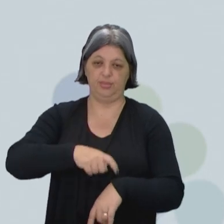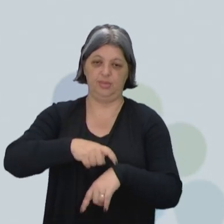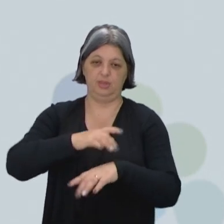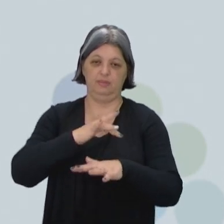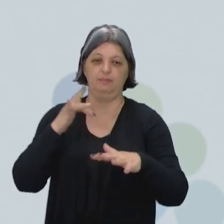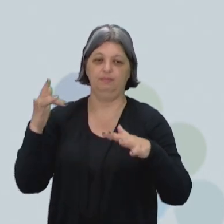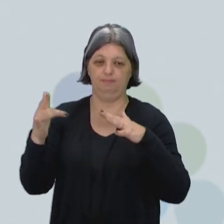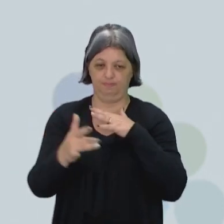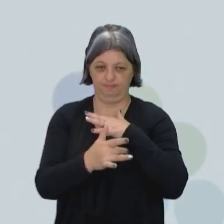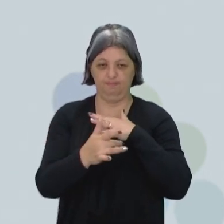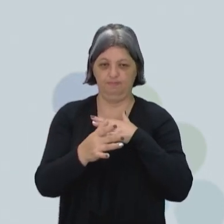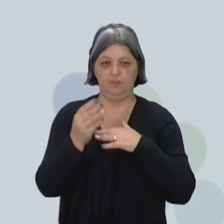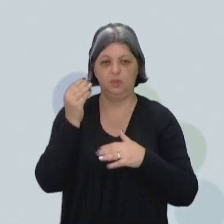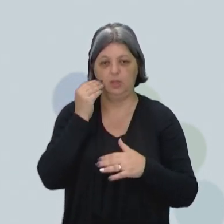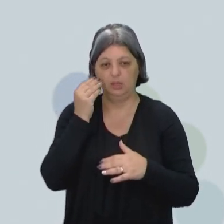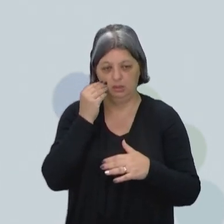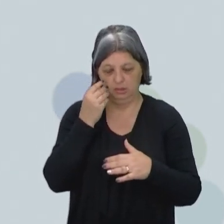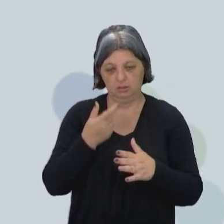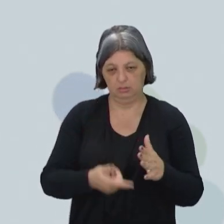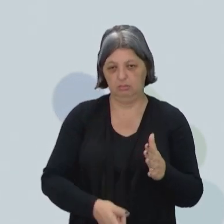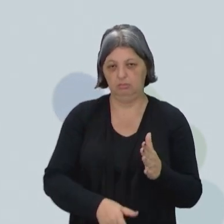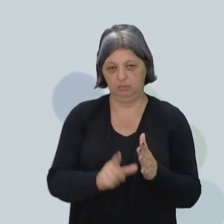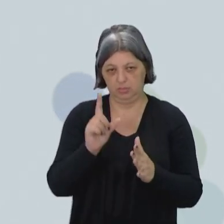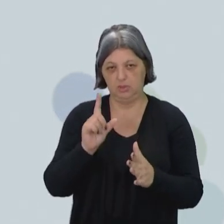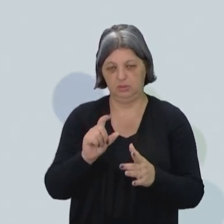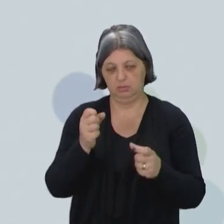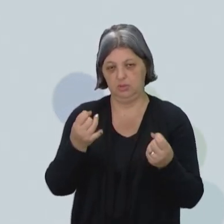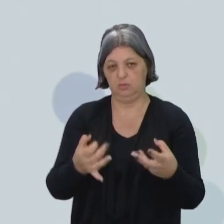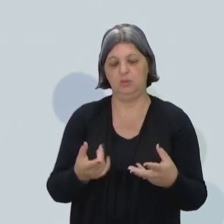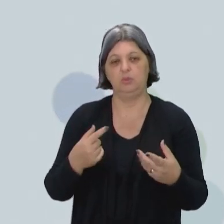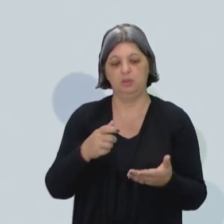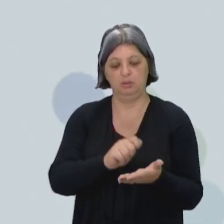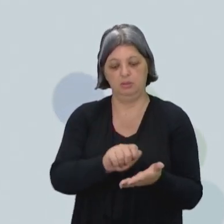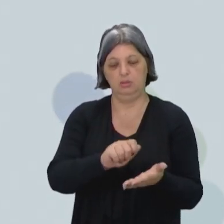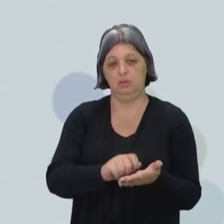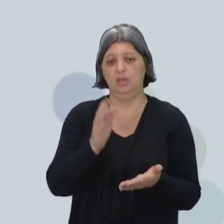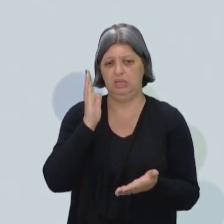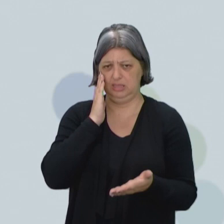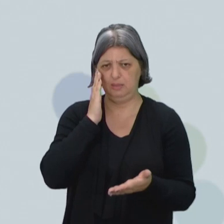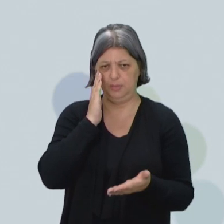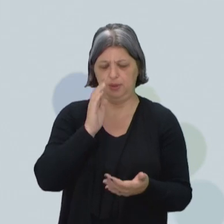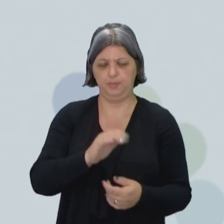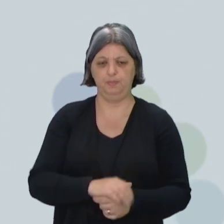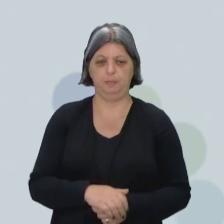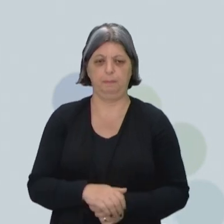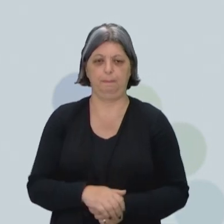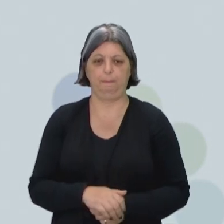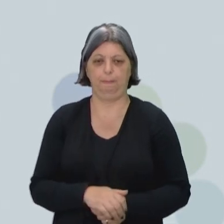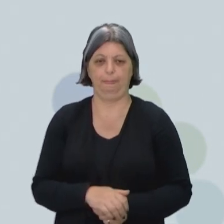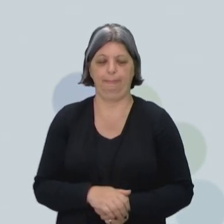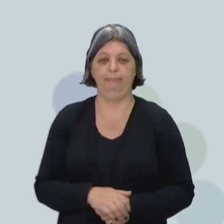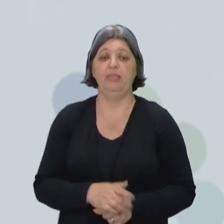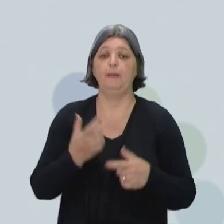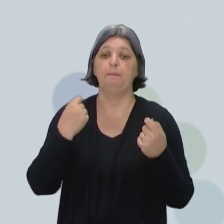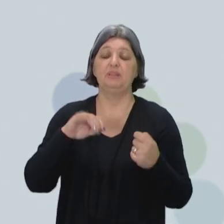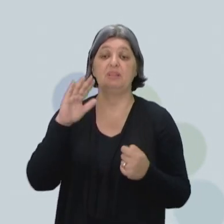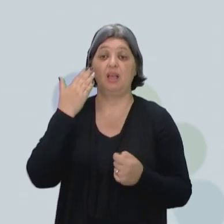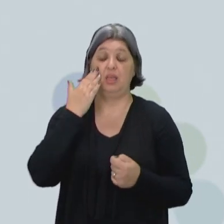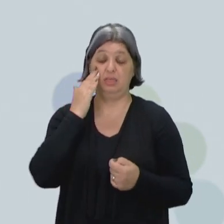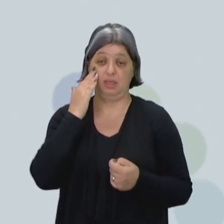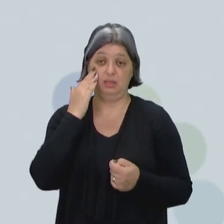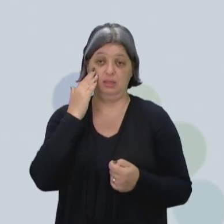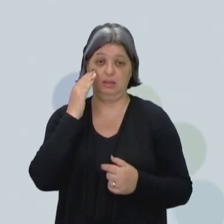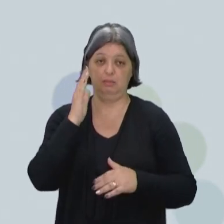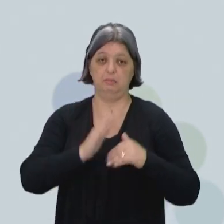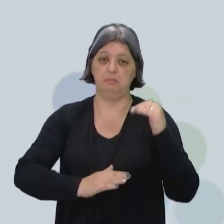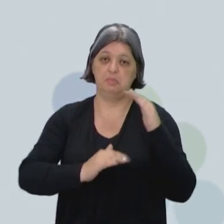estava tentando antecipar na parte da escrita, né? Então, os alunos têm que se habilitar, pode deixar na tela, os alunos têm que ser habilitados a entender as